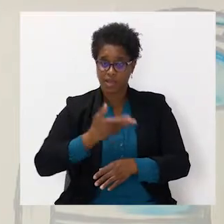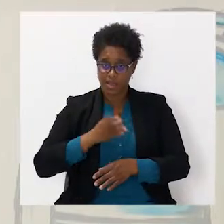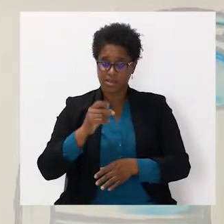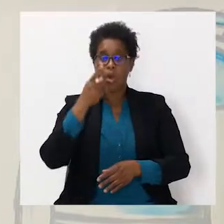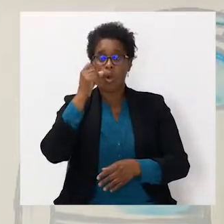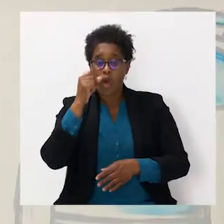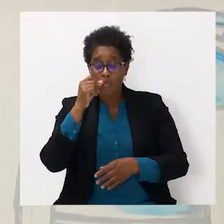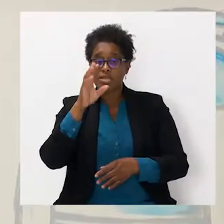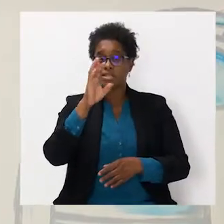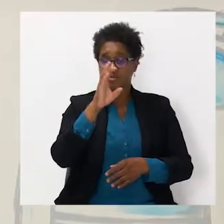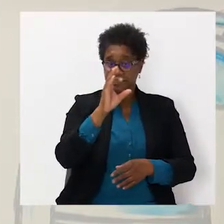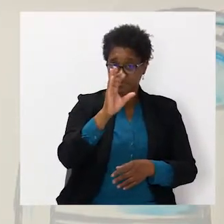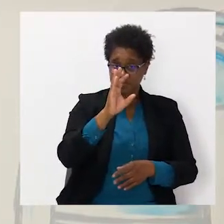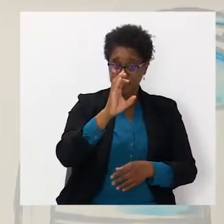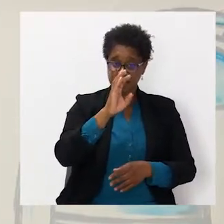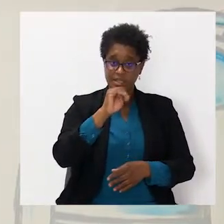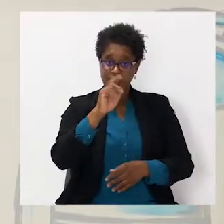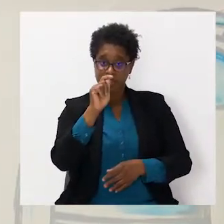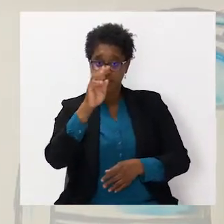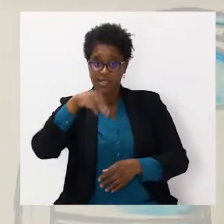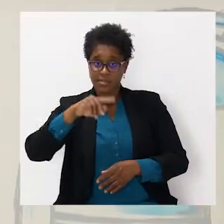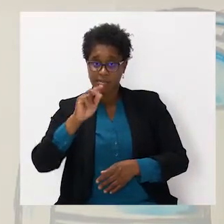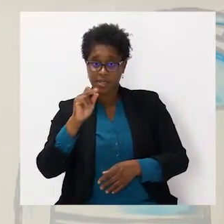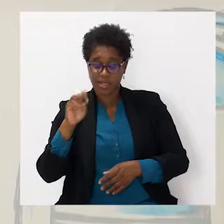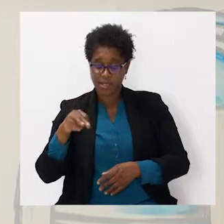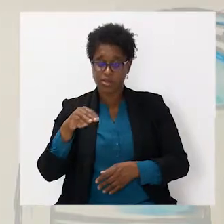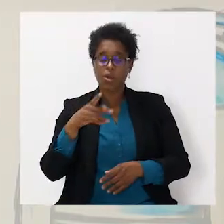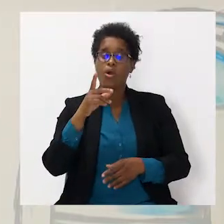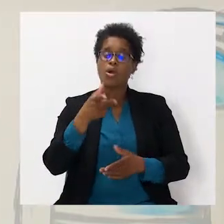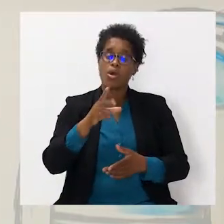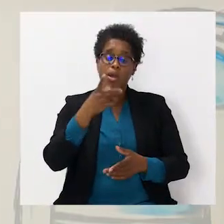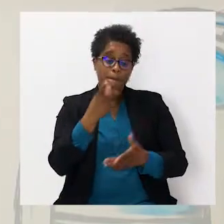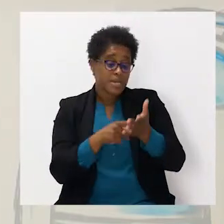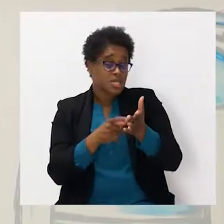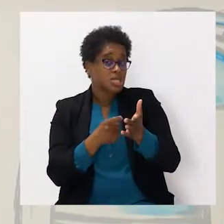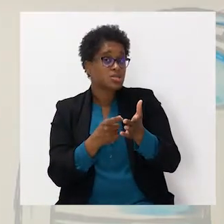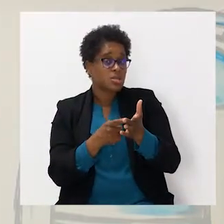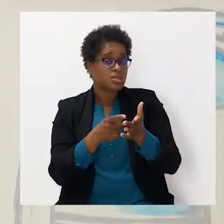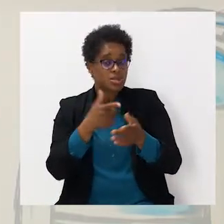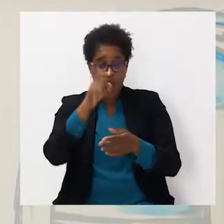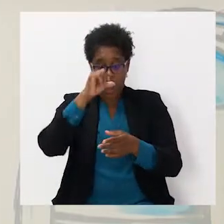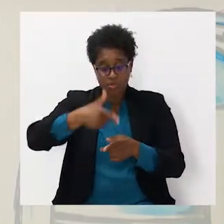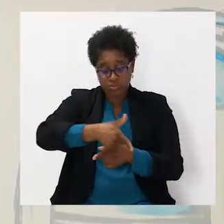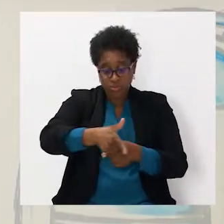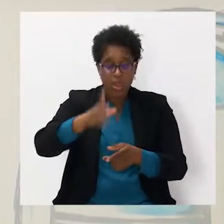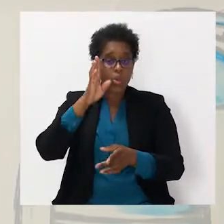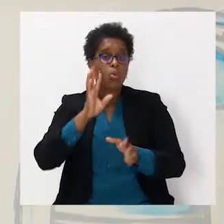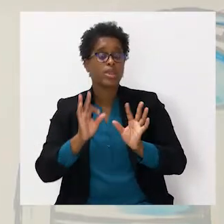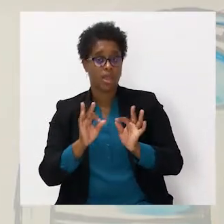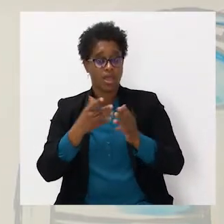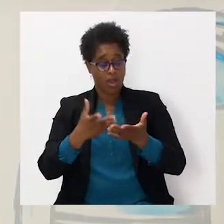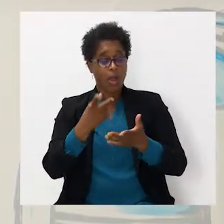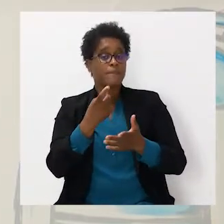ou plantam-as e precisam de regar, cuidar delas. Precisam de cuidado. Agora vamos ver,